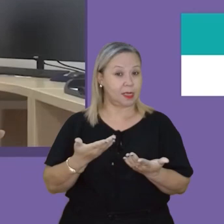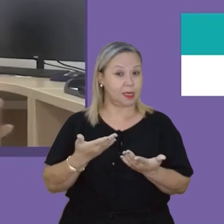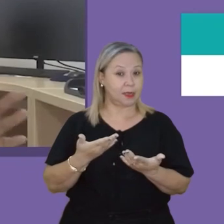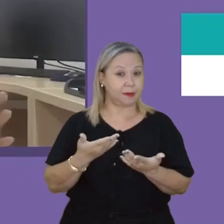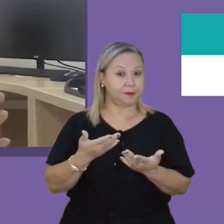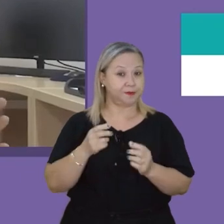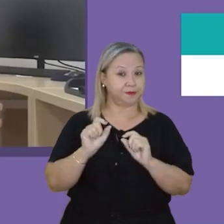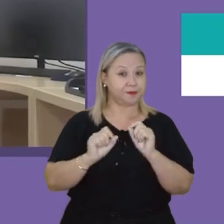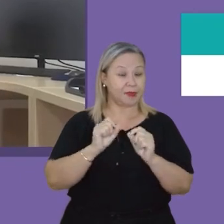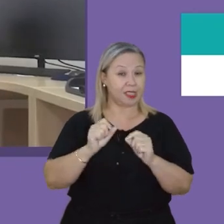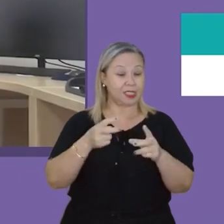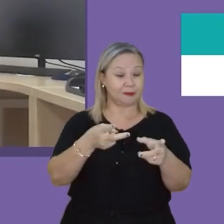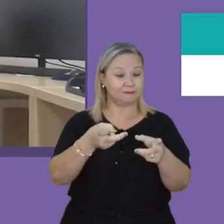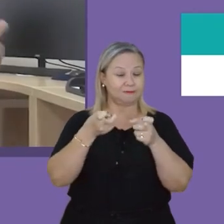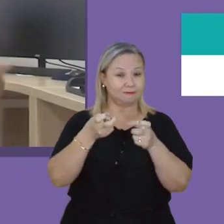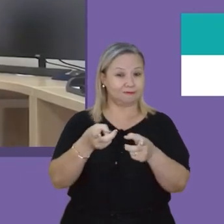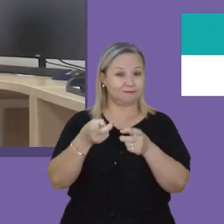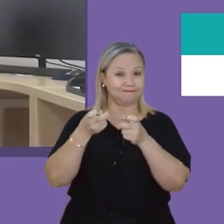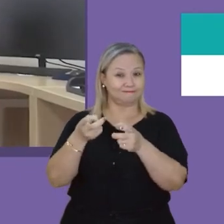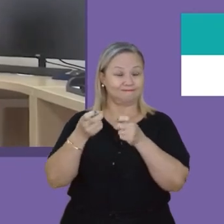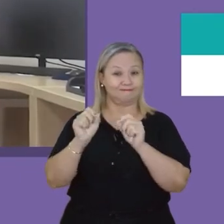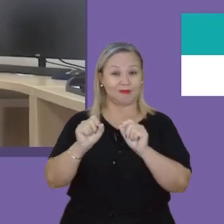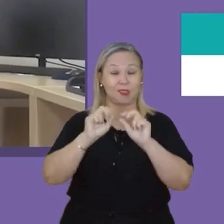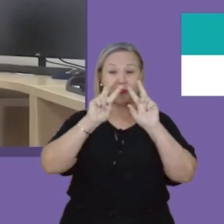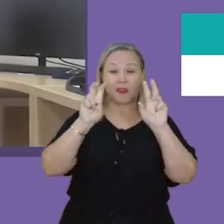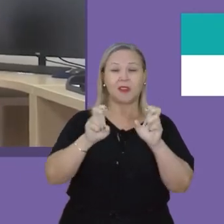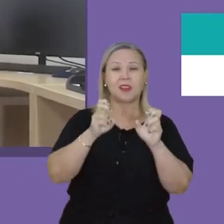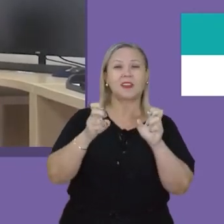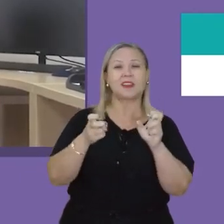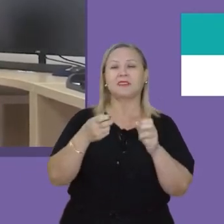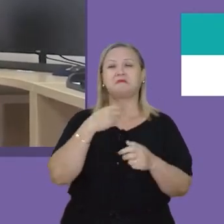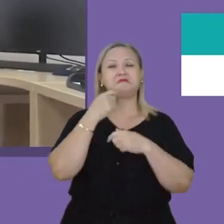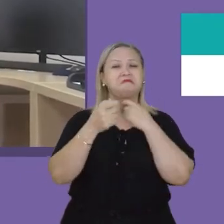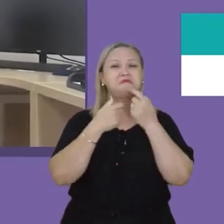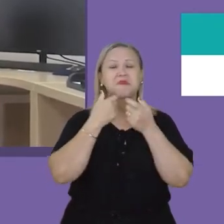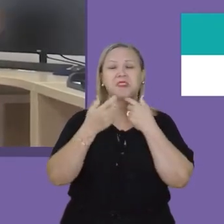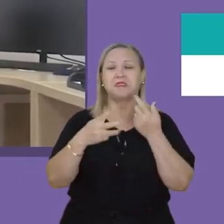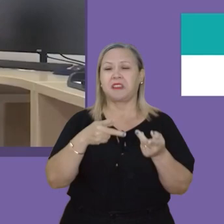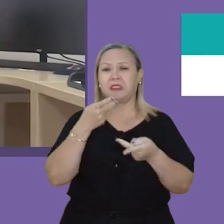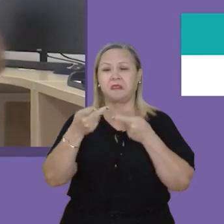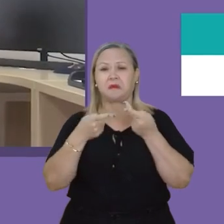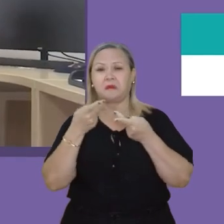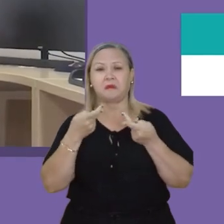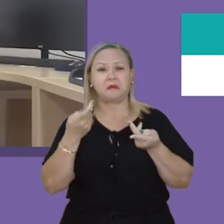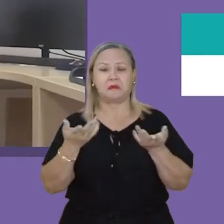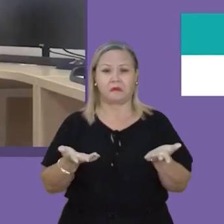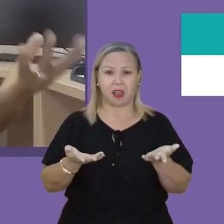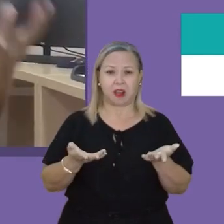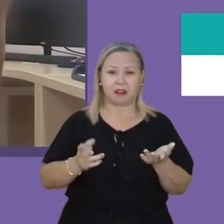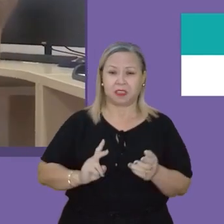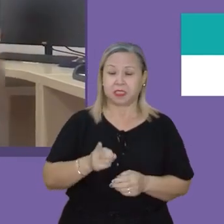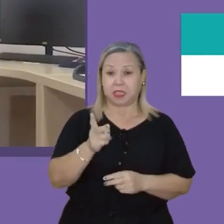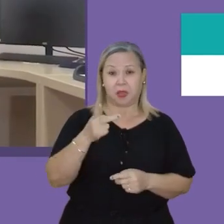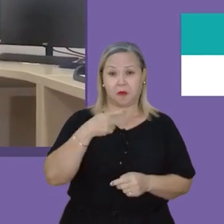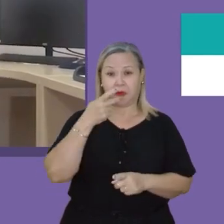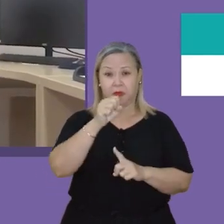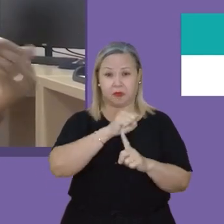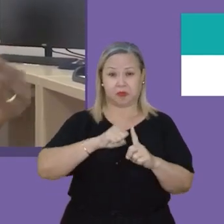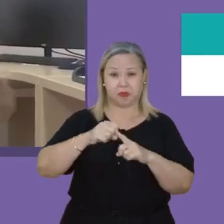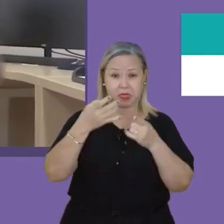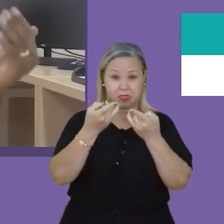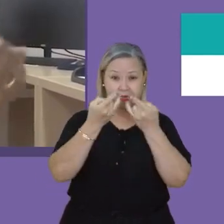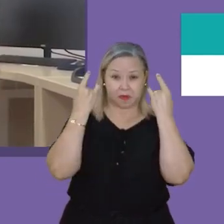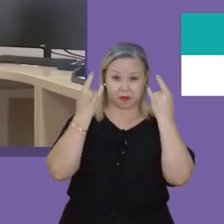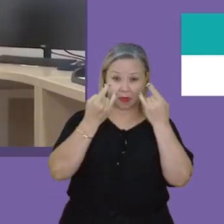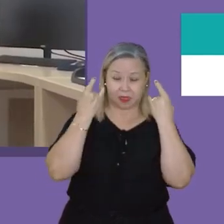de exploração, que é uma questão que quase ninguém coloca, sempre falando de uma sociedade capitalista, mas